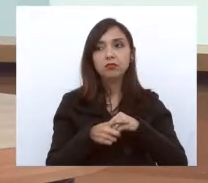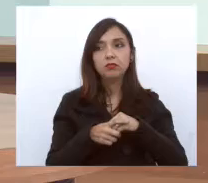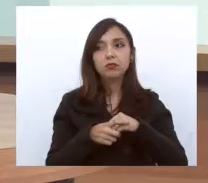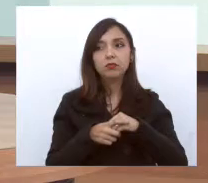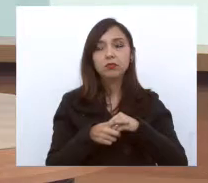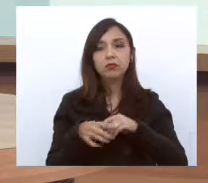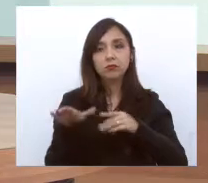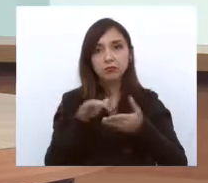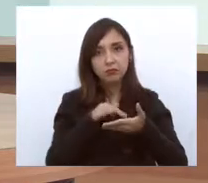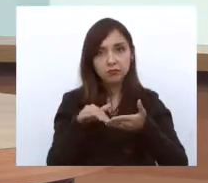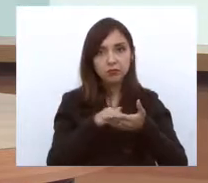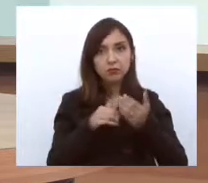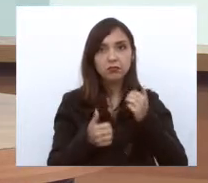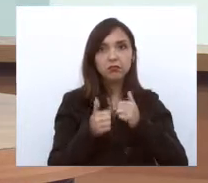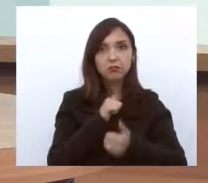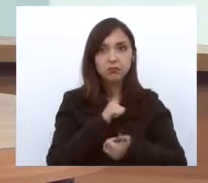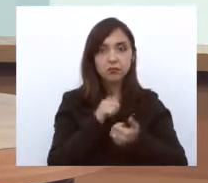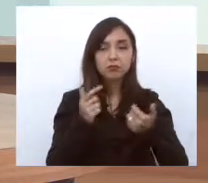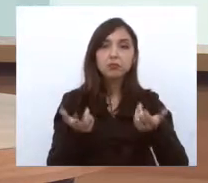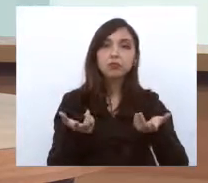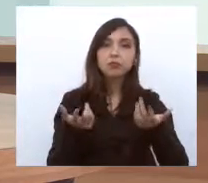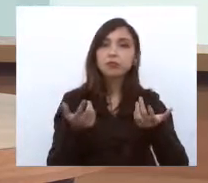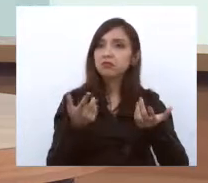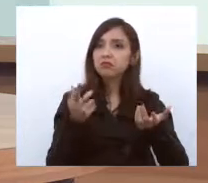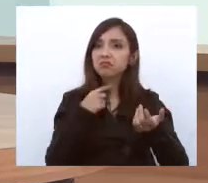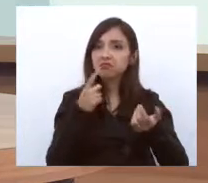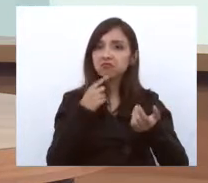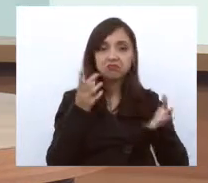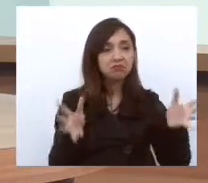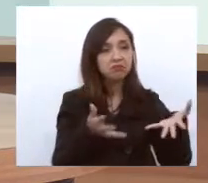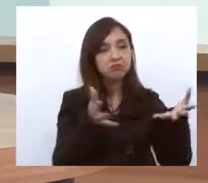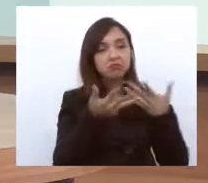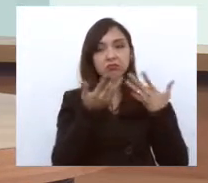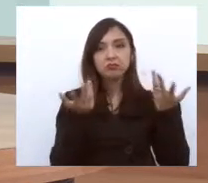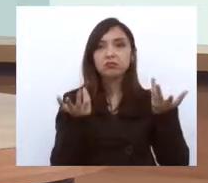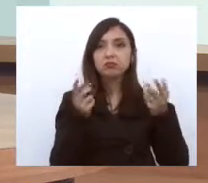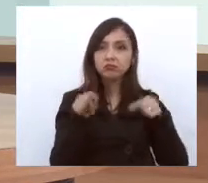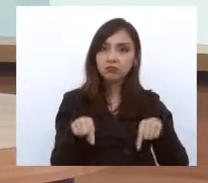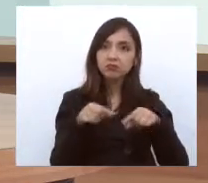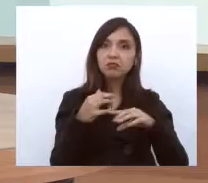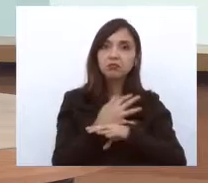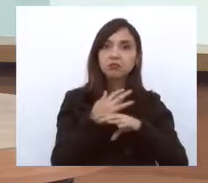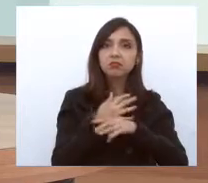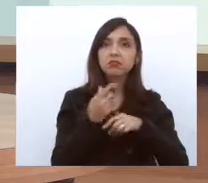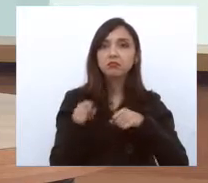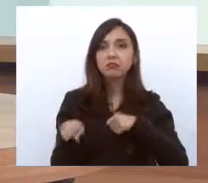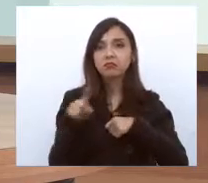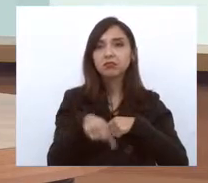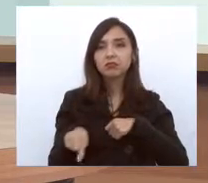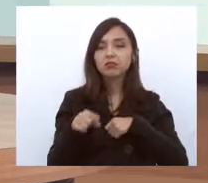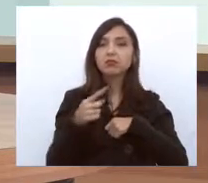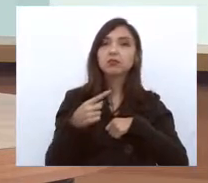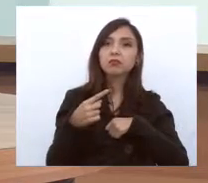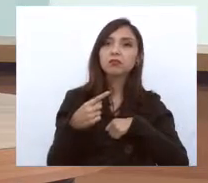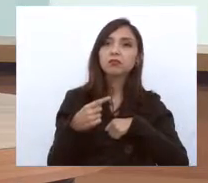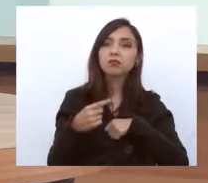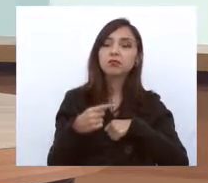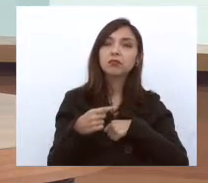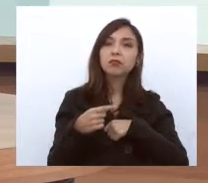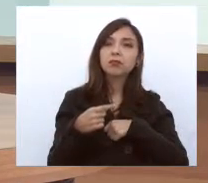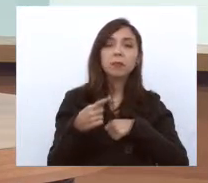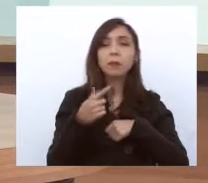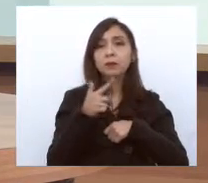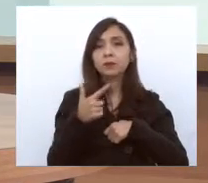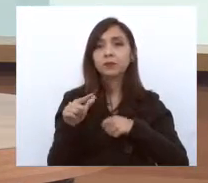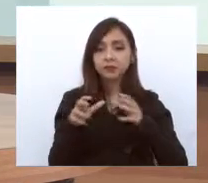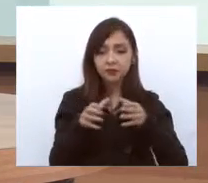com essa Secretaria de Esporte, a qual que não incentiva a nossa cidade, e nós não ter,